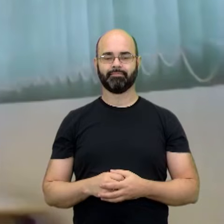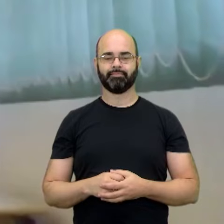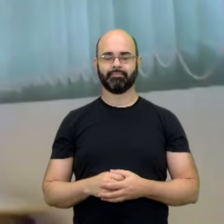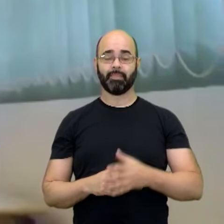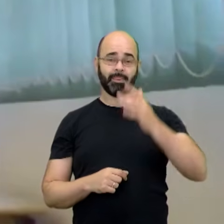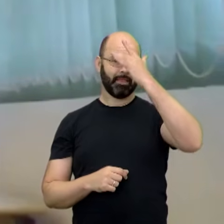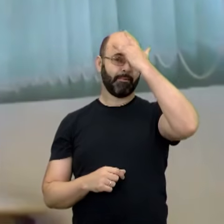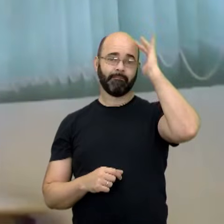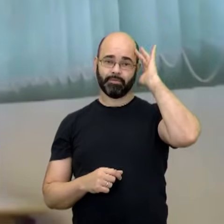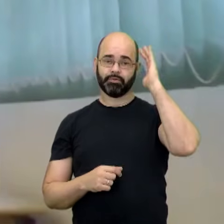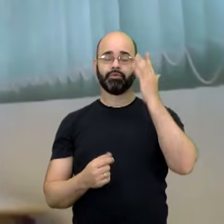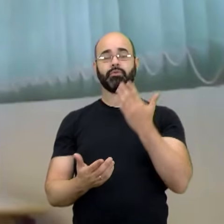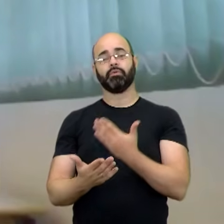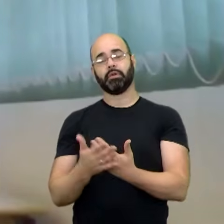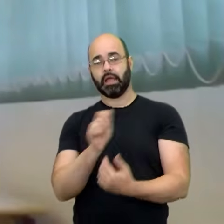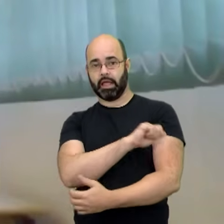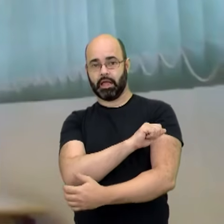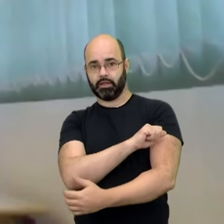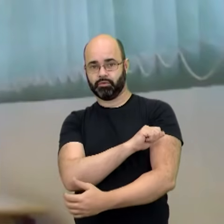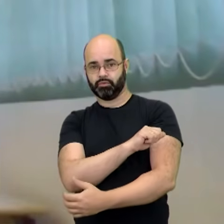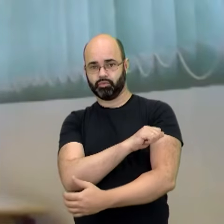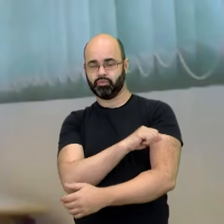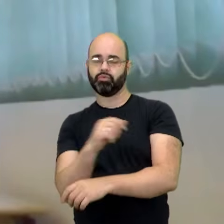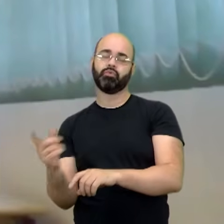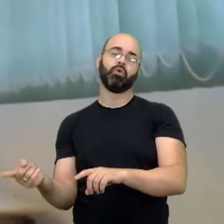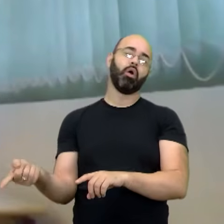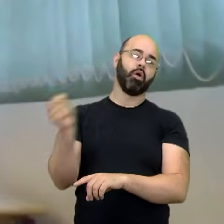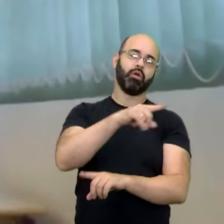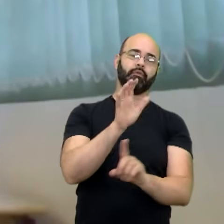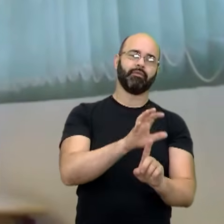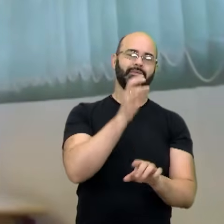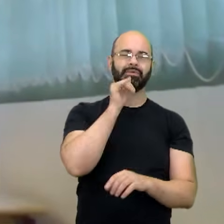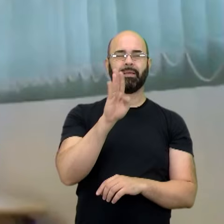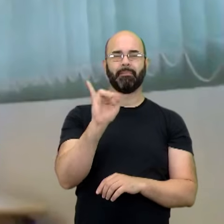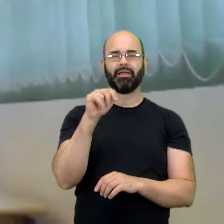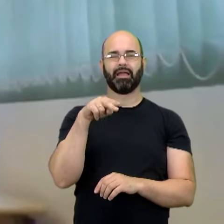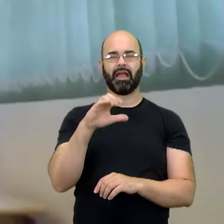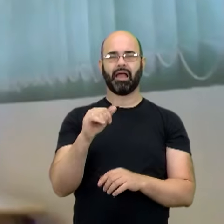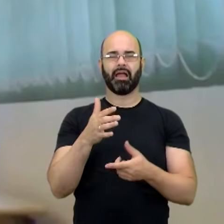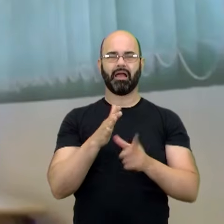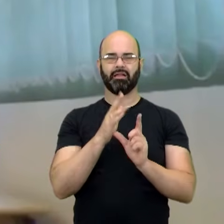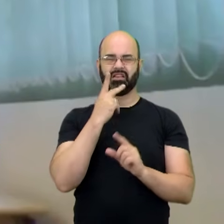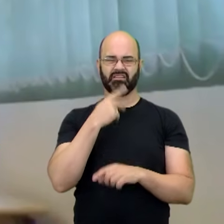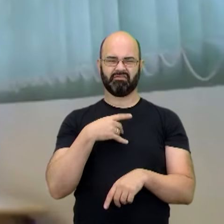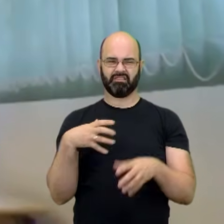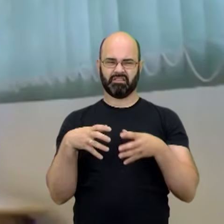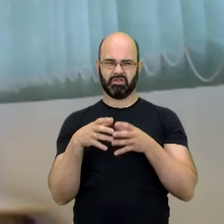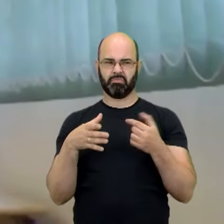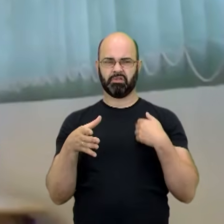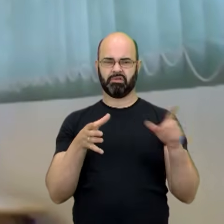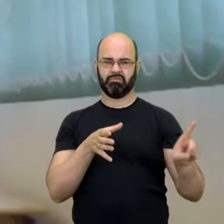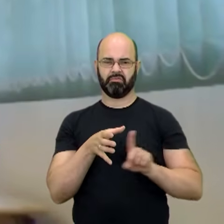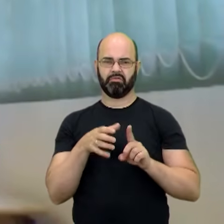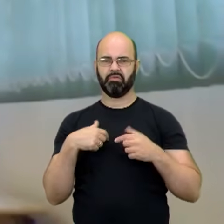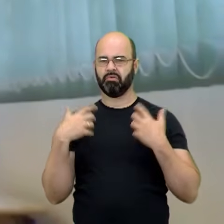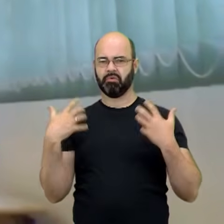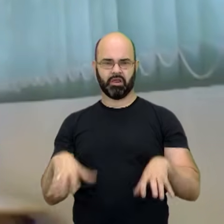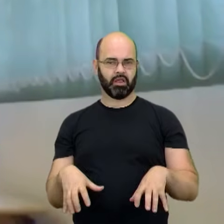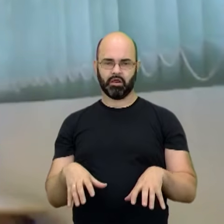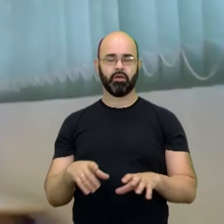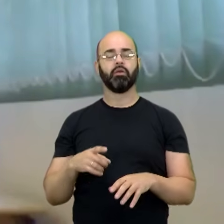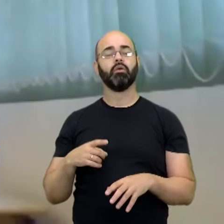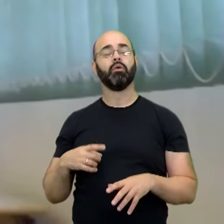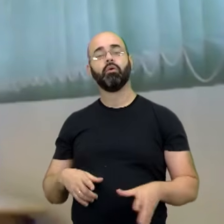ele influenciou o outro, porque quando a personagem Bianca, ela falou que ela não queria a Maria Eduarda em seu grupo, todos lá do